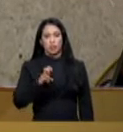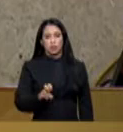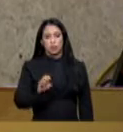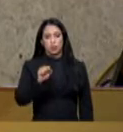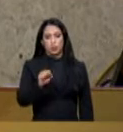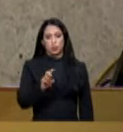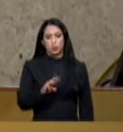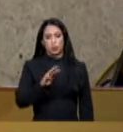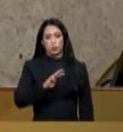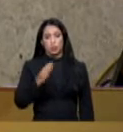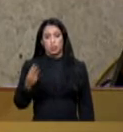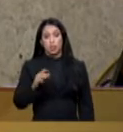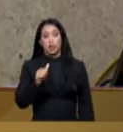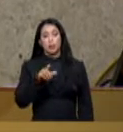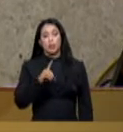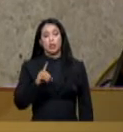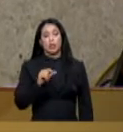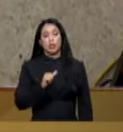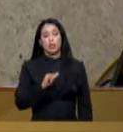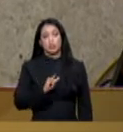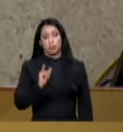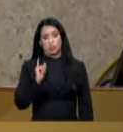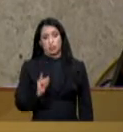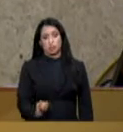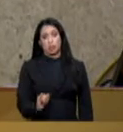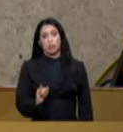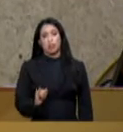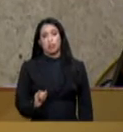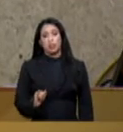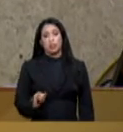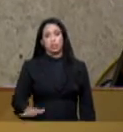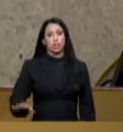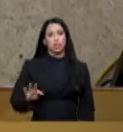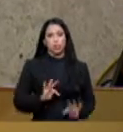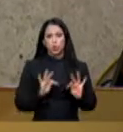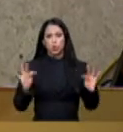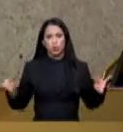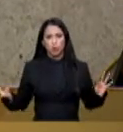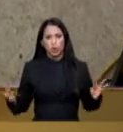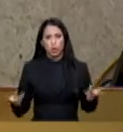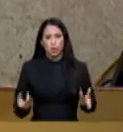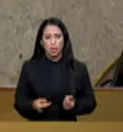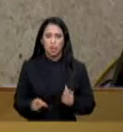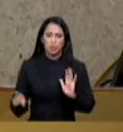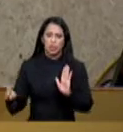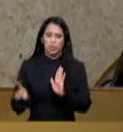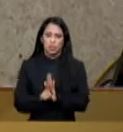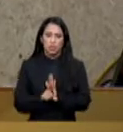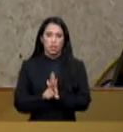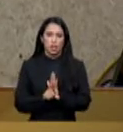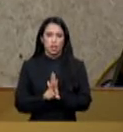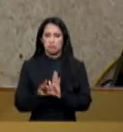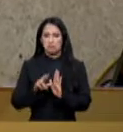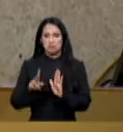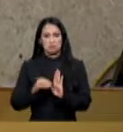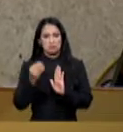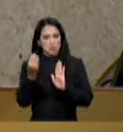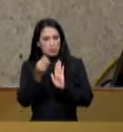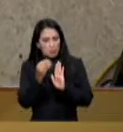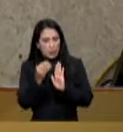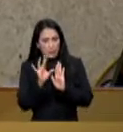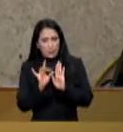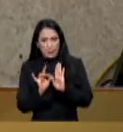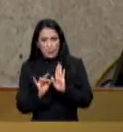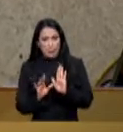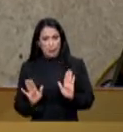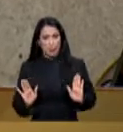a declaração de inconstitucionalidade da íntegra da lei, tucur, sem especificação. E